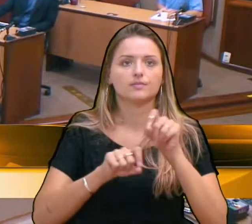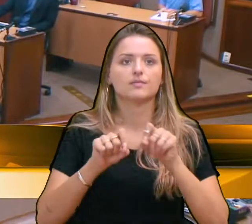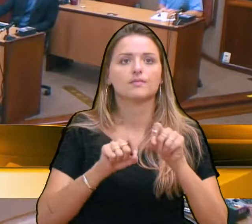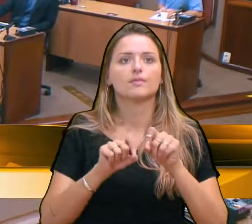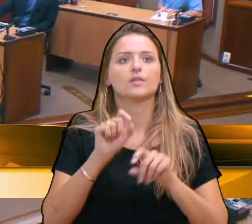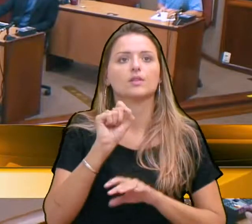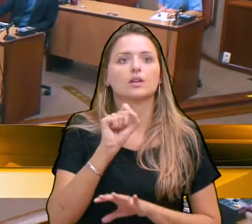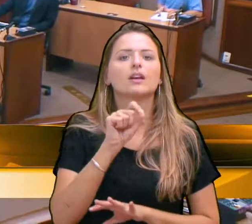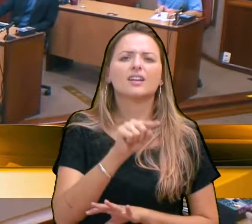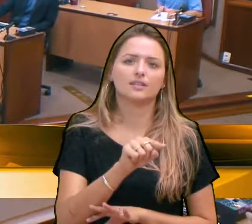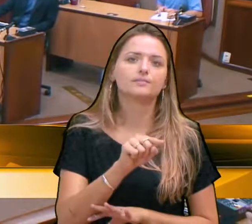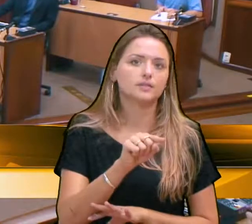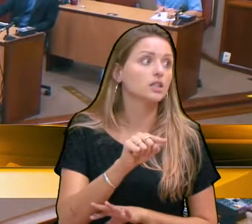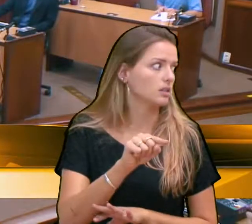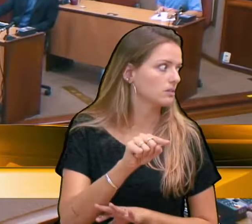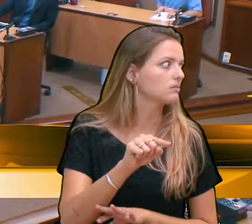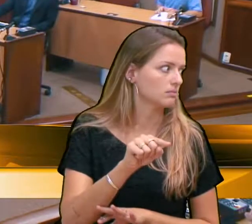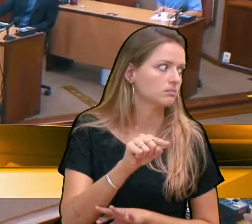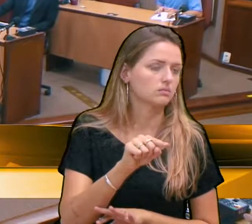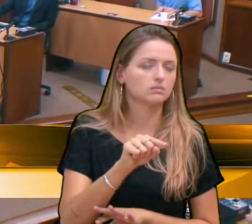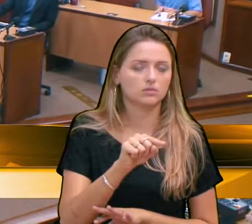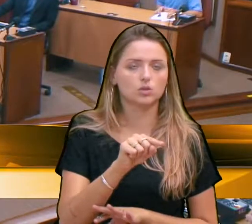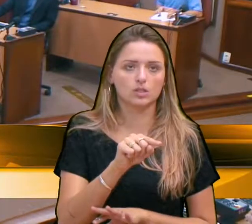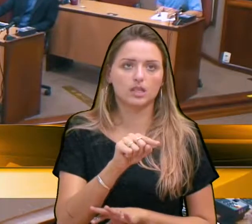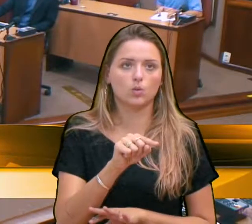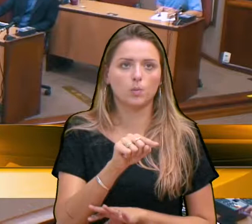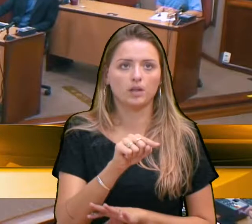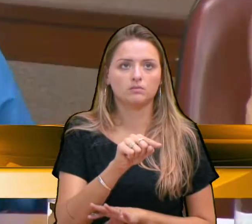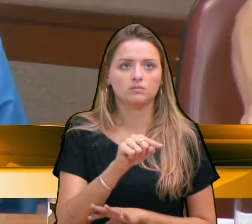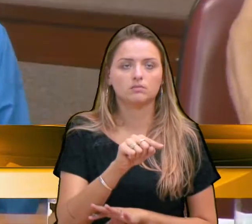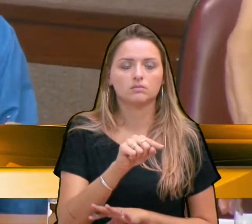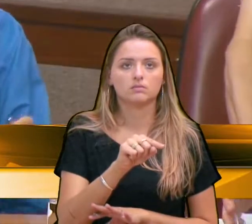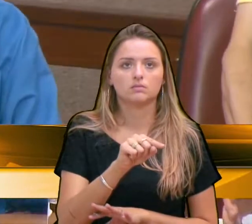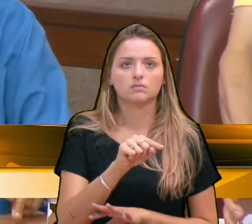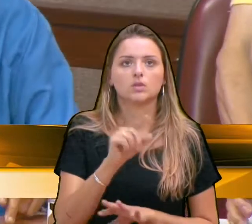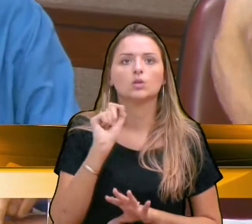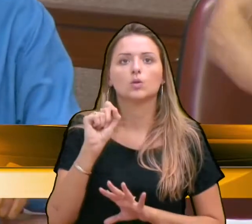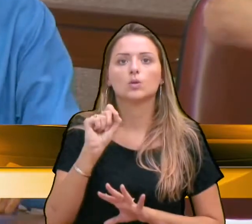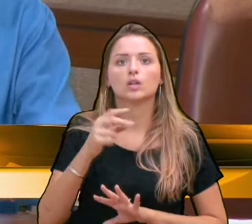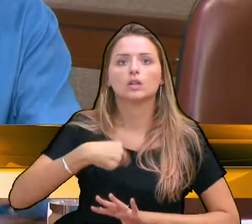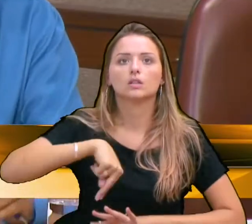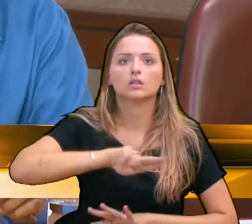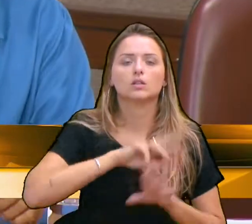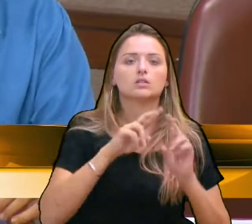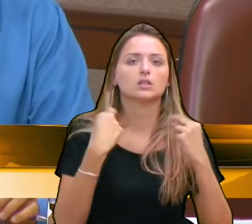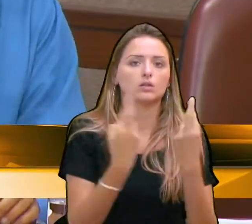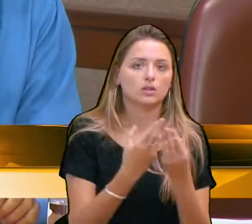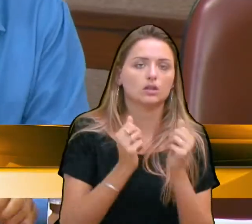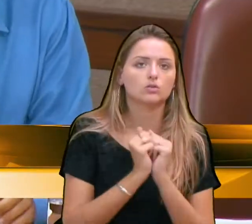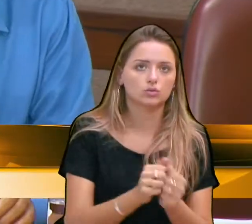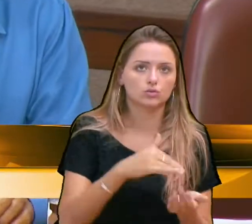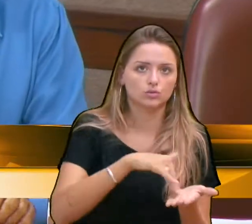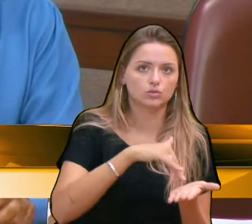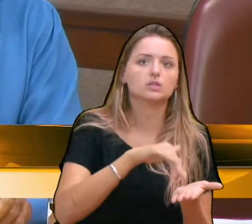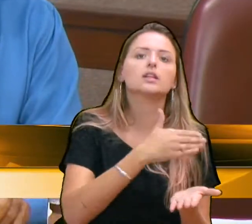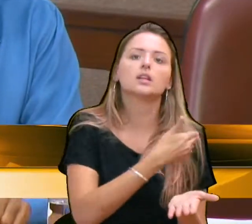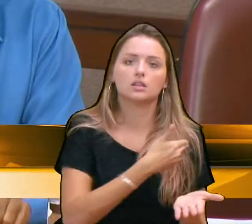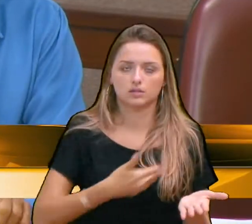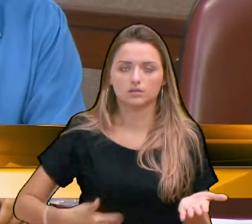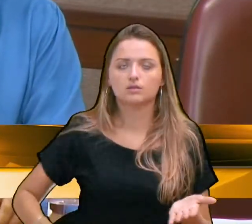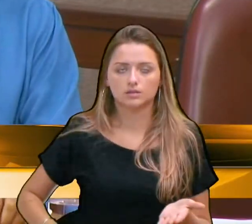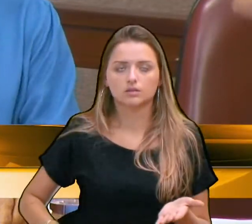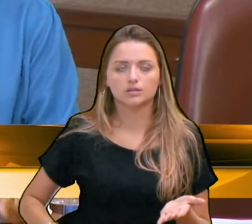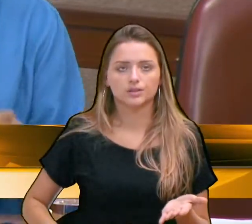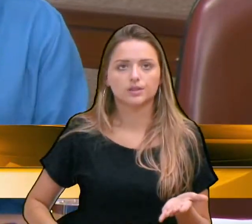metros, a gente sim, já inclusive cobrou, teve, nós tínhamos reunido com o secretário, junto com o prefeito, sobre essa